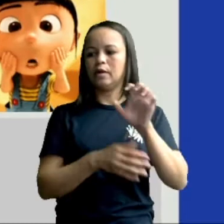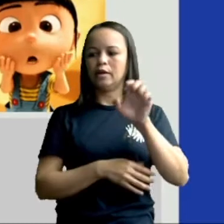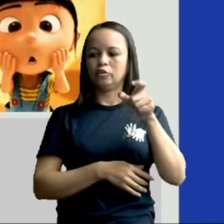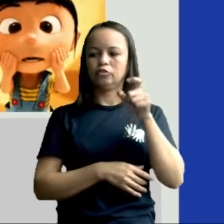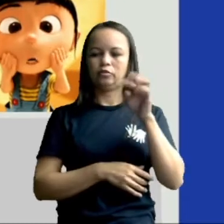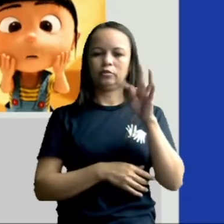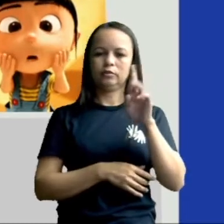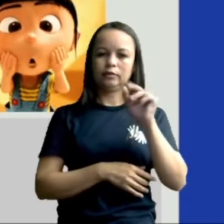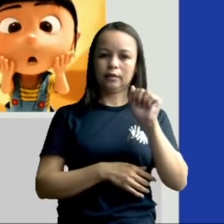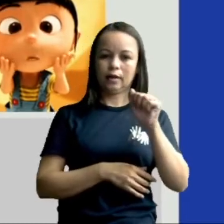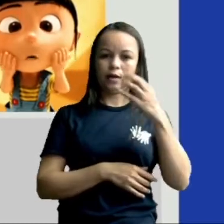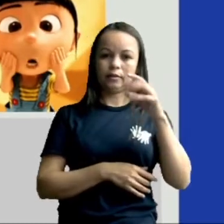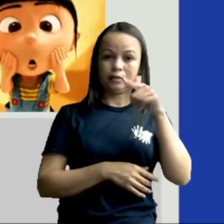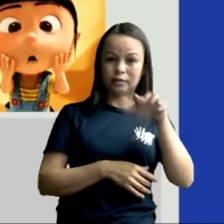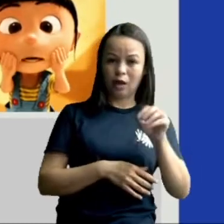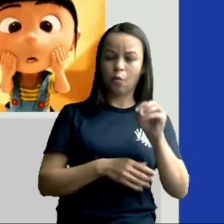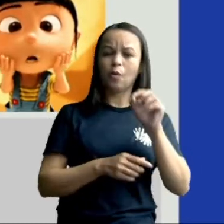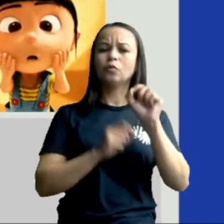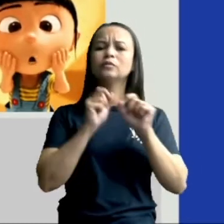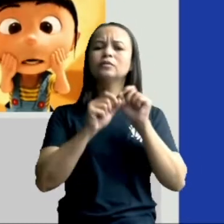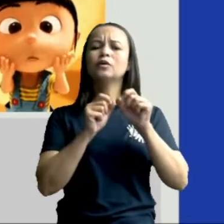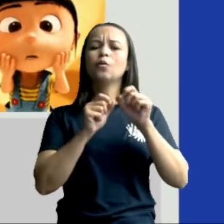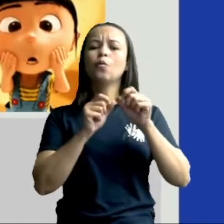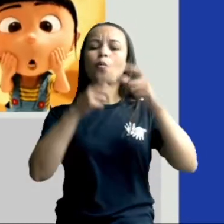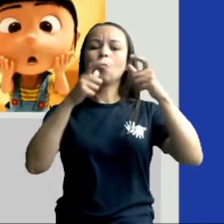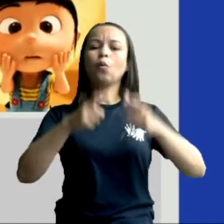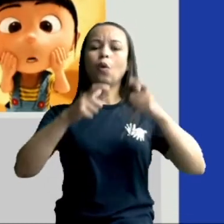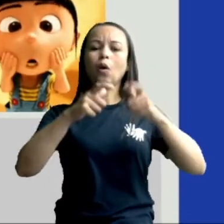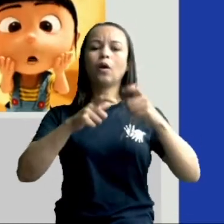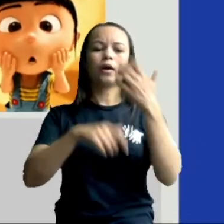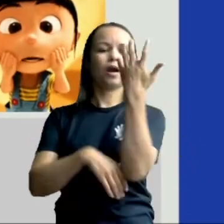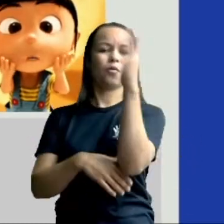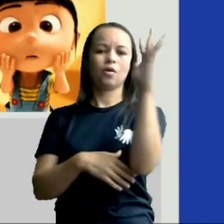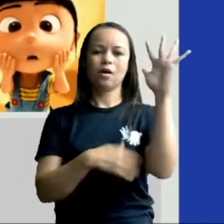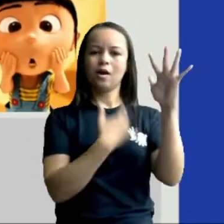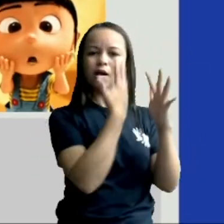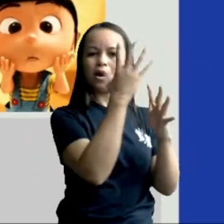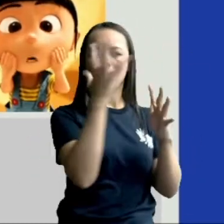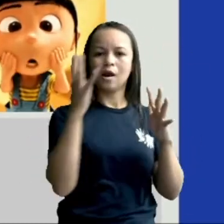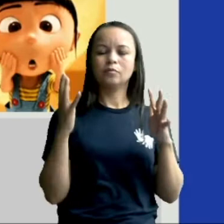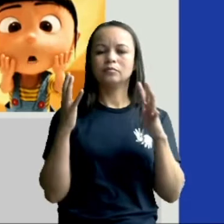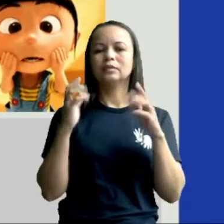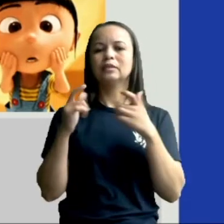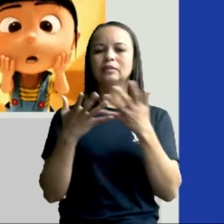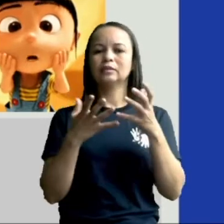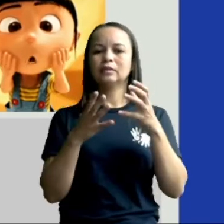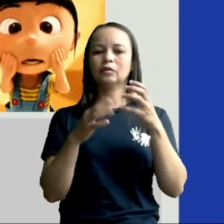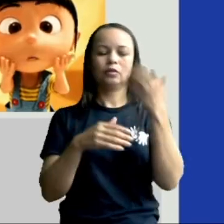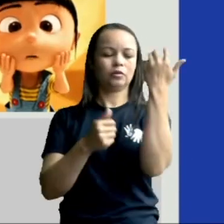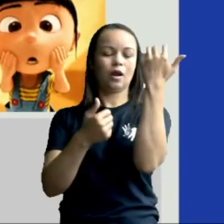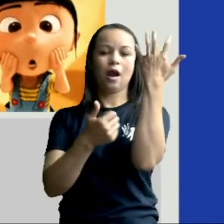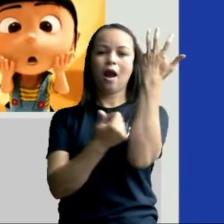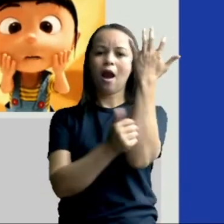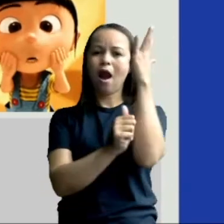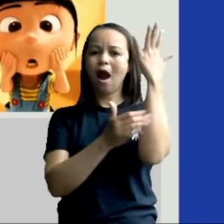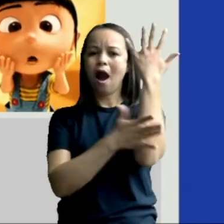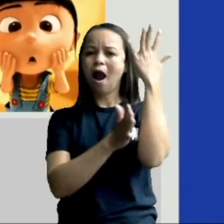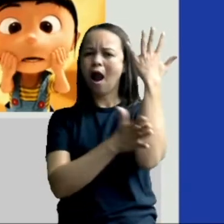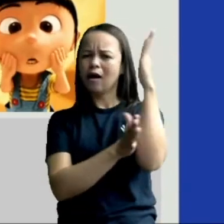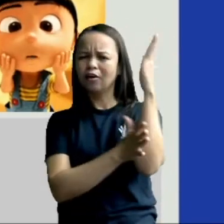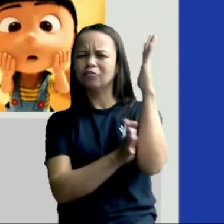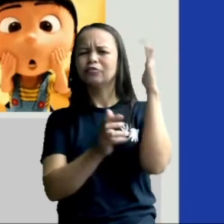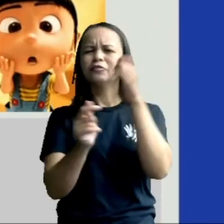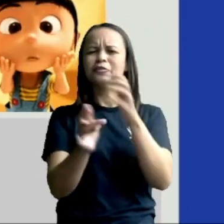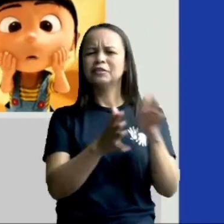ambiente natural, onde tem árvores, montanhas, então eu retiro as árvores para poder fazer móveis, eu retiro